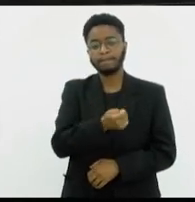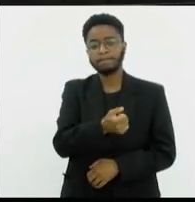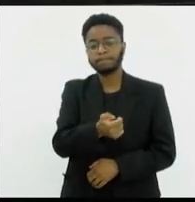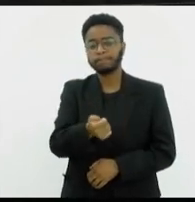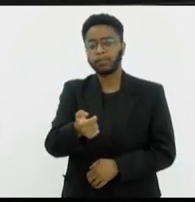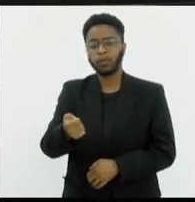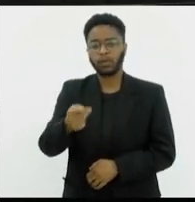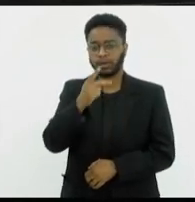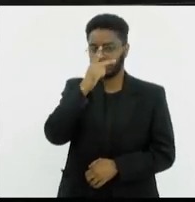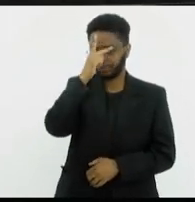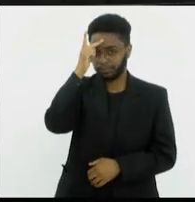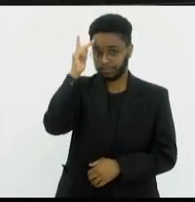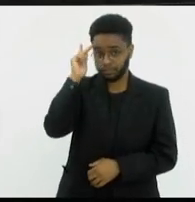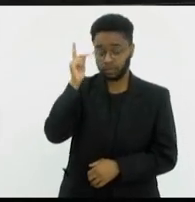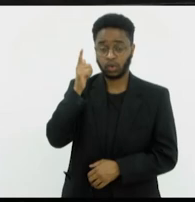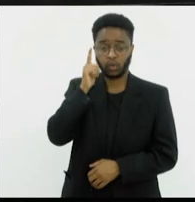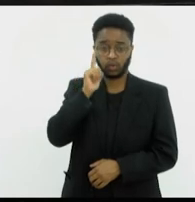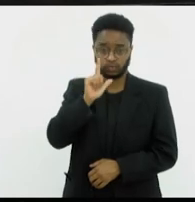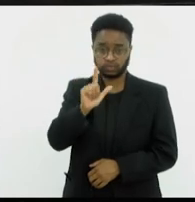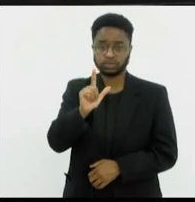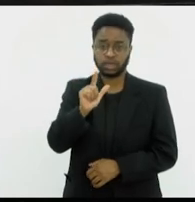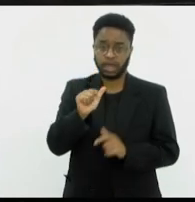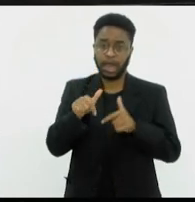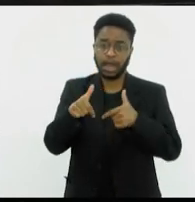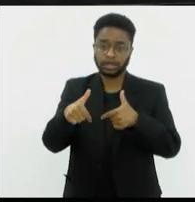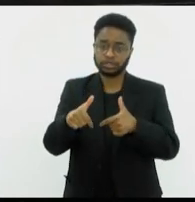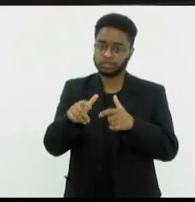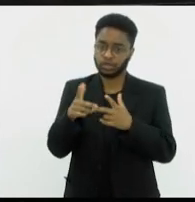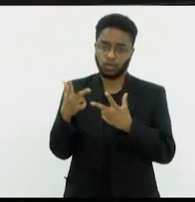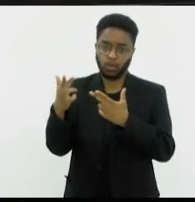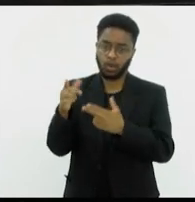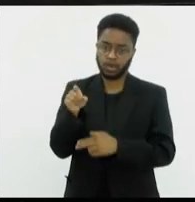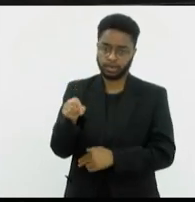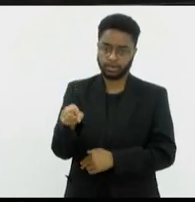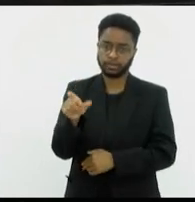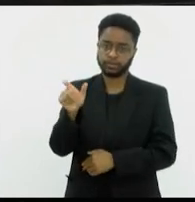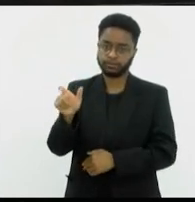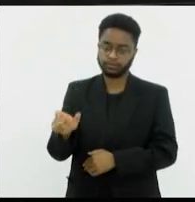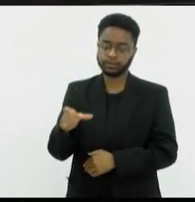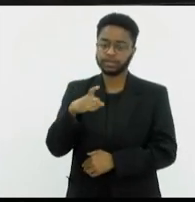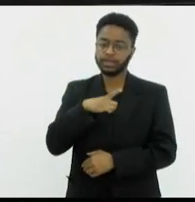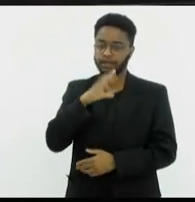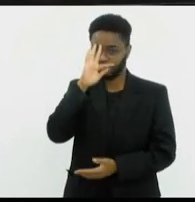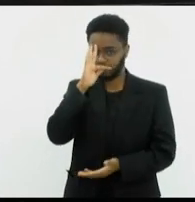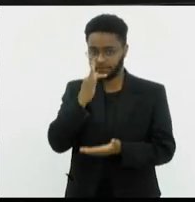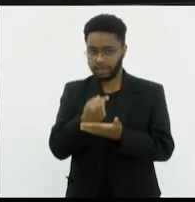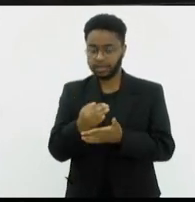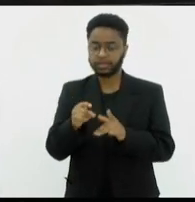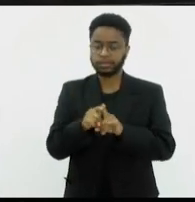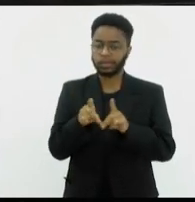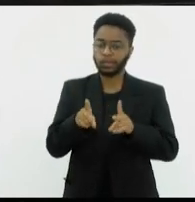conseguem ter essa altivez, essa fé e essa alegria permanente.